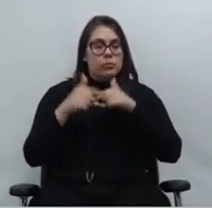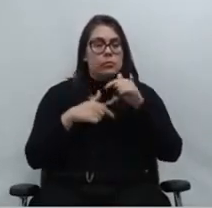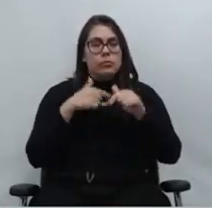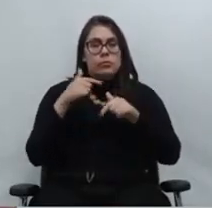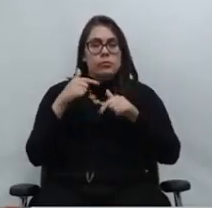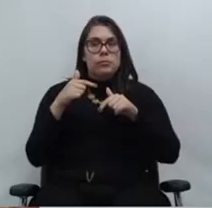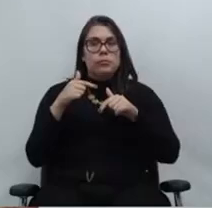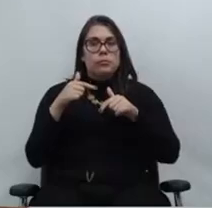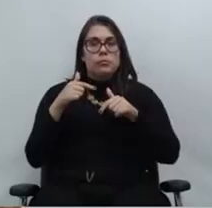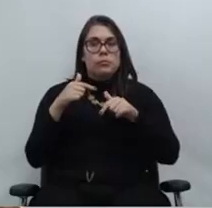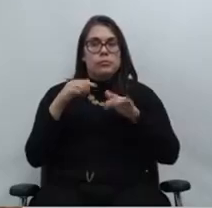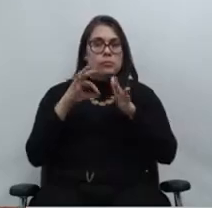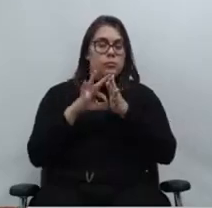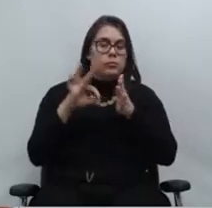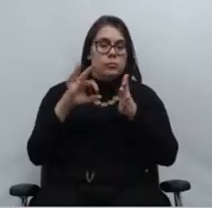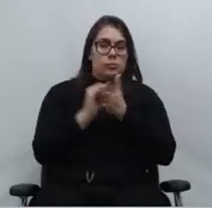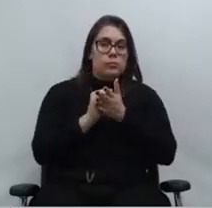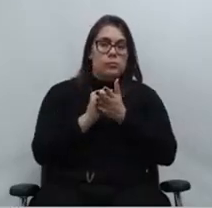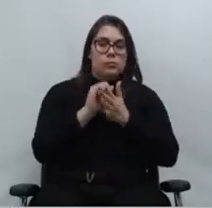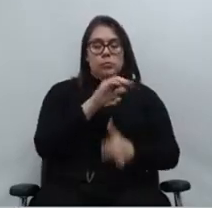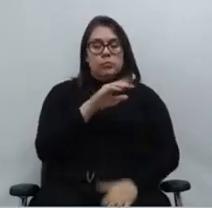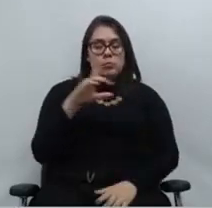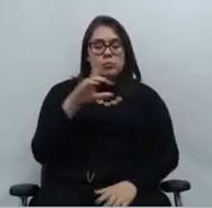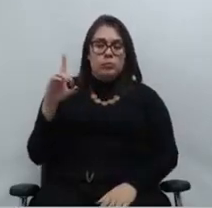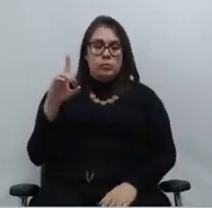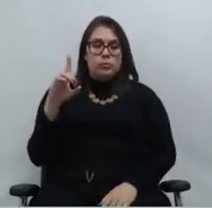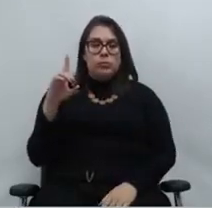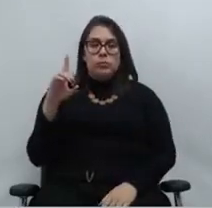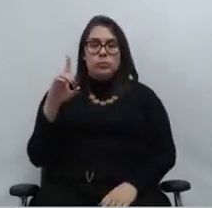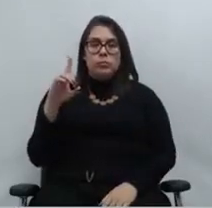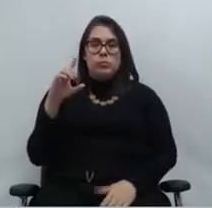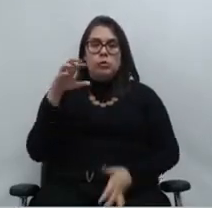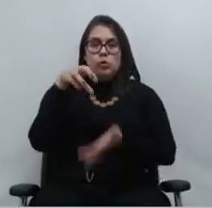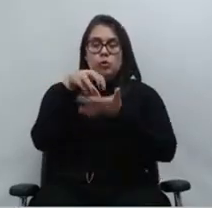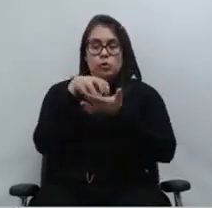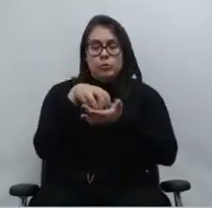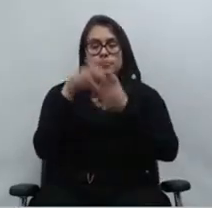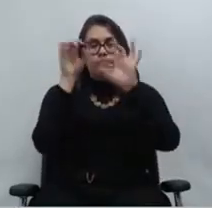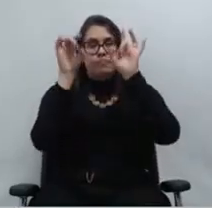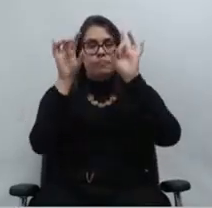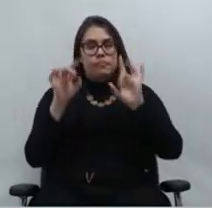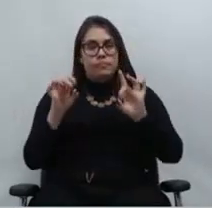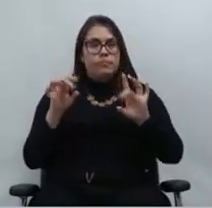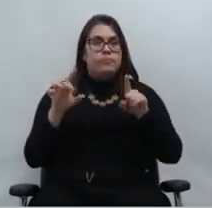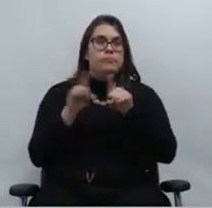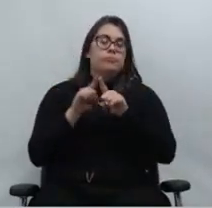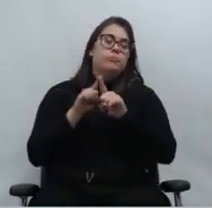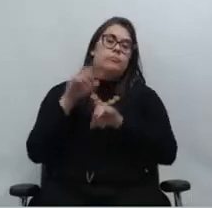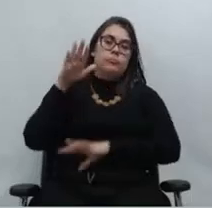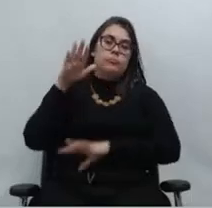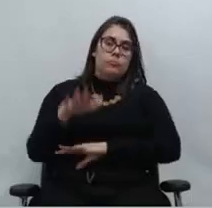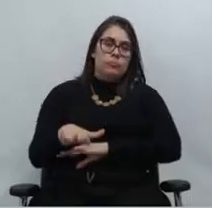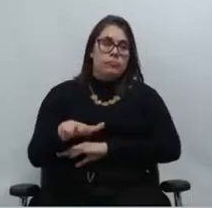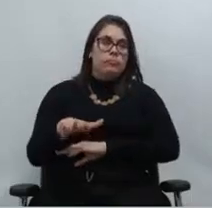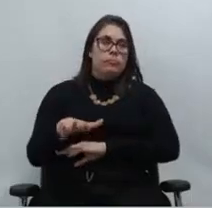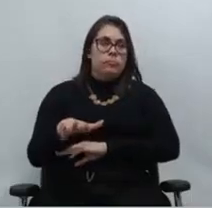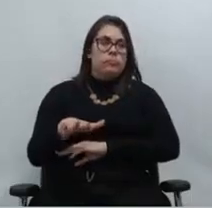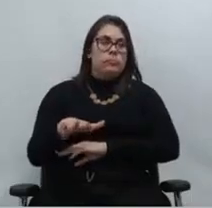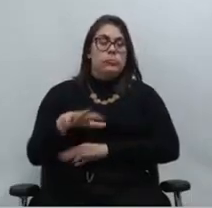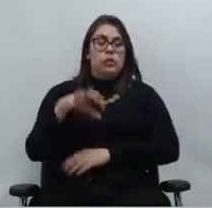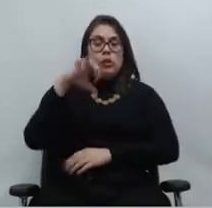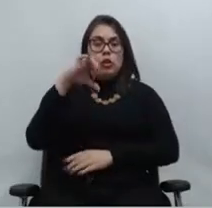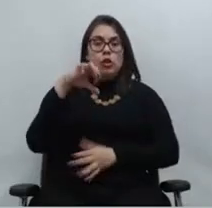manifestações dos futuros inscritos para a coordenação dos núcleos especializados a parte da manhã e metade na parte da tarde. Agora nós temos 9